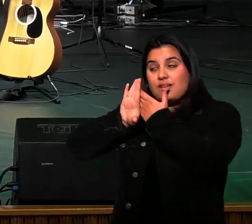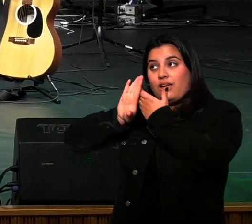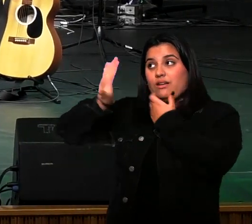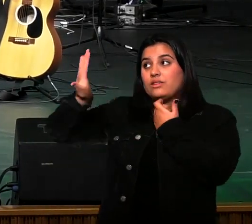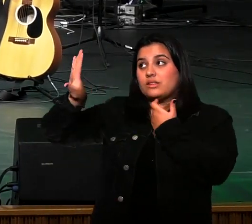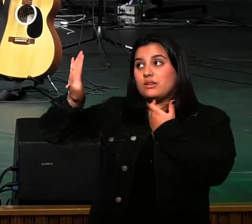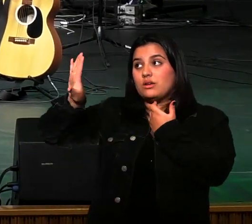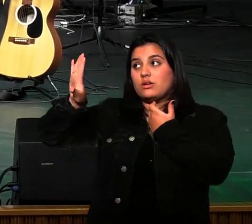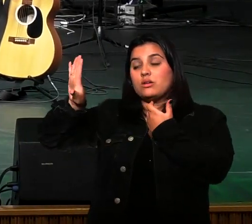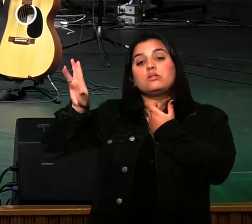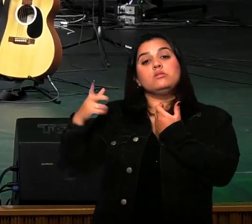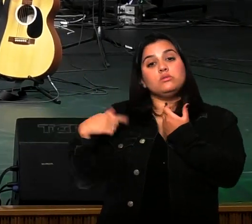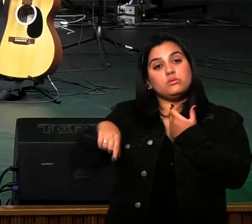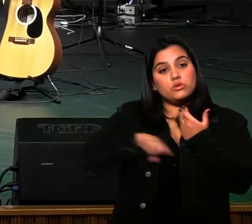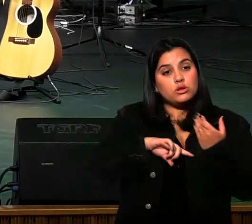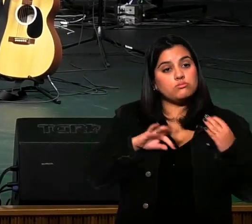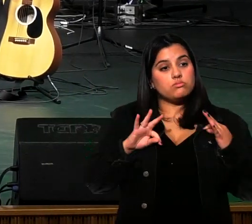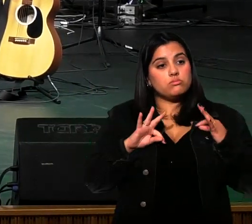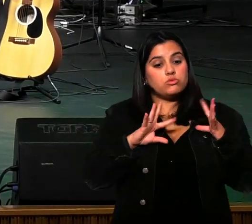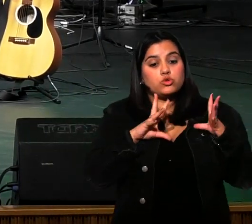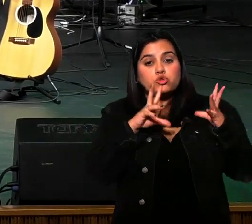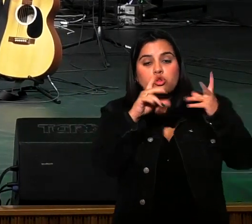nós perdemos.